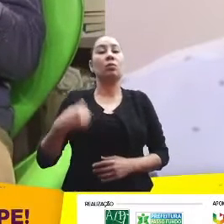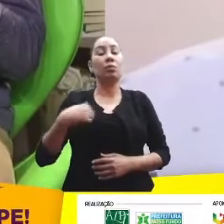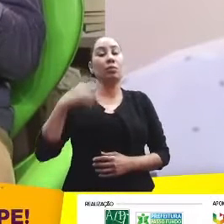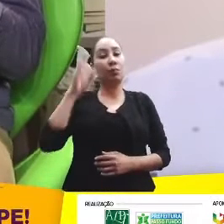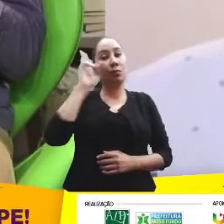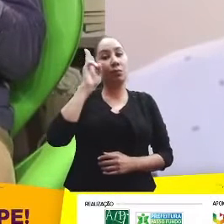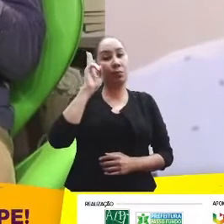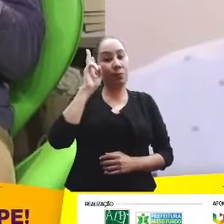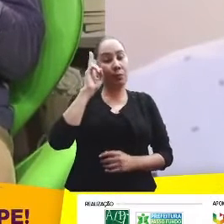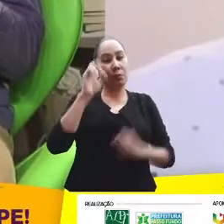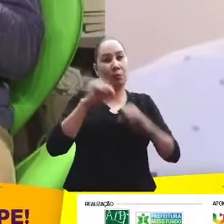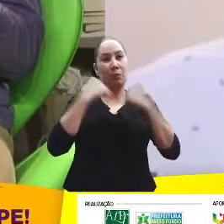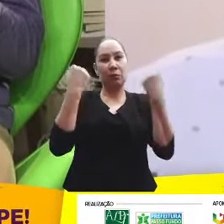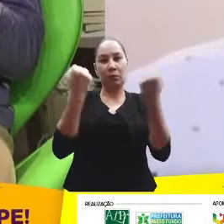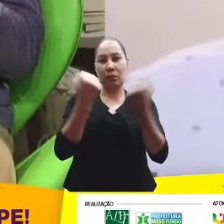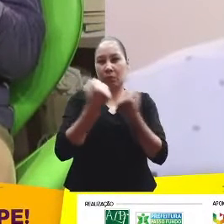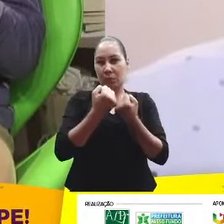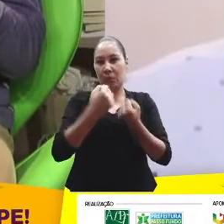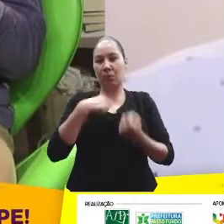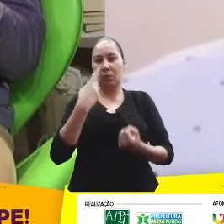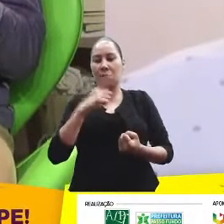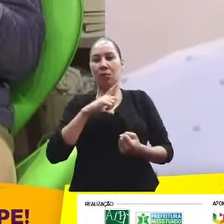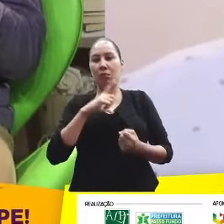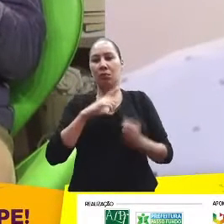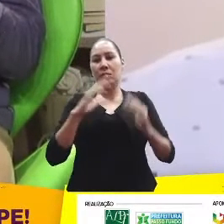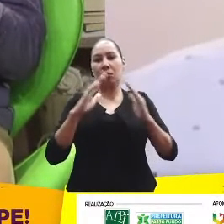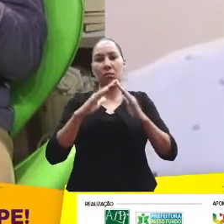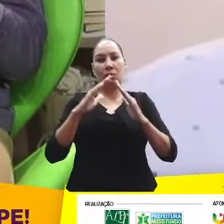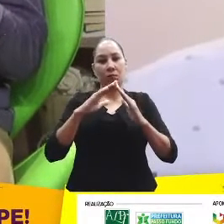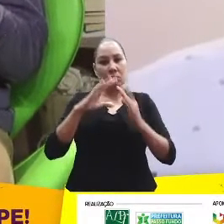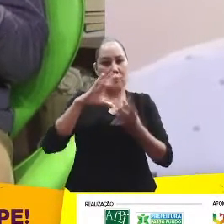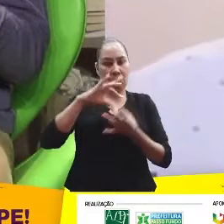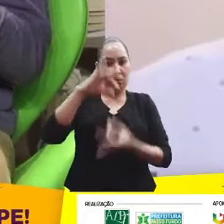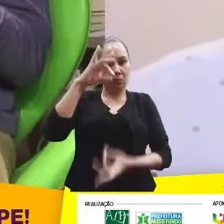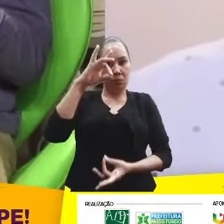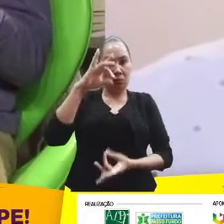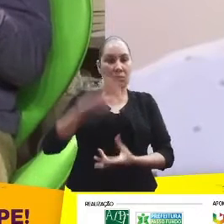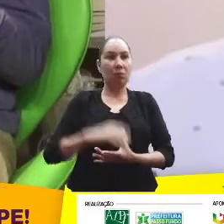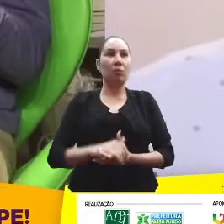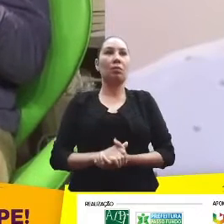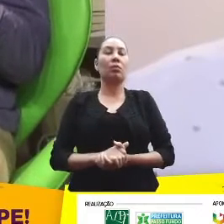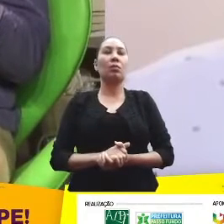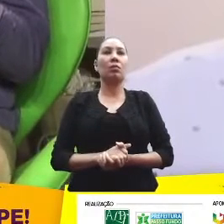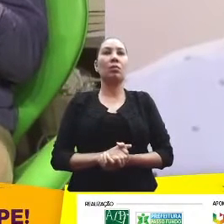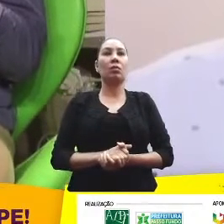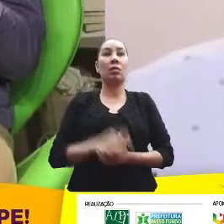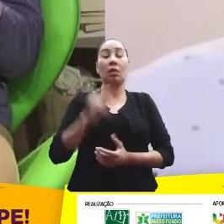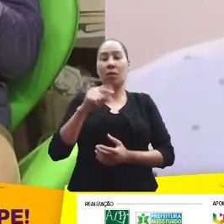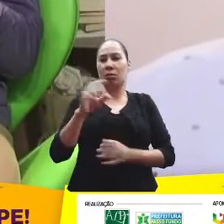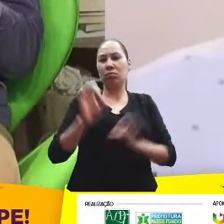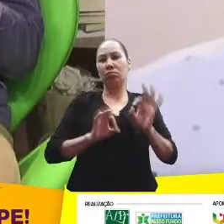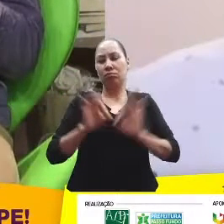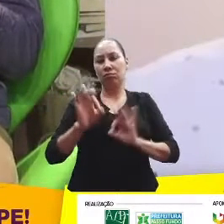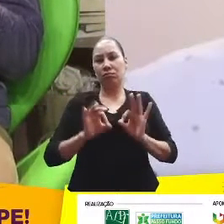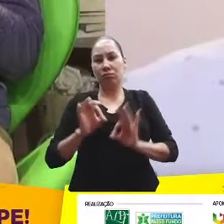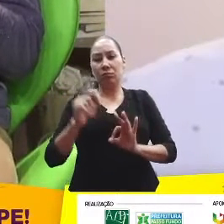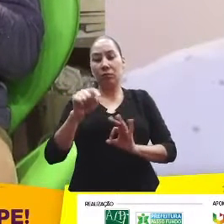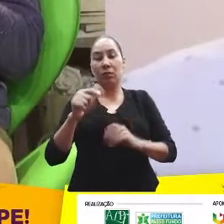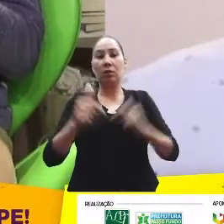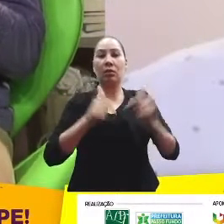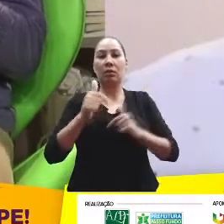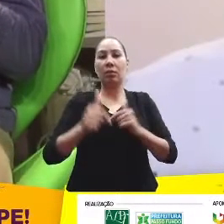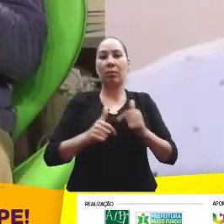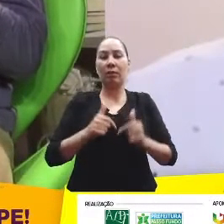de Miranda, que é lá da Mansão do Caminho, do Divaldo Pereira Franco, né, esse projeto, que eles trabalham o